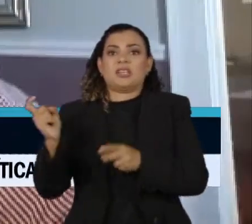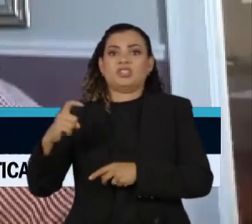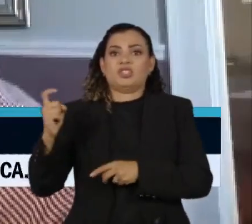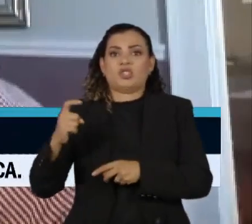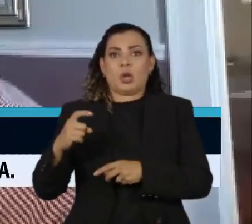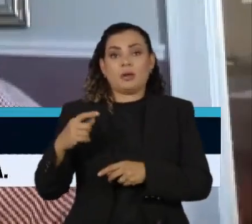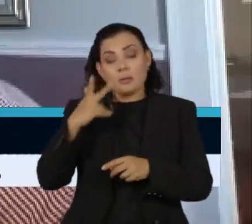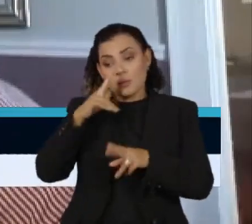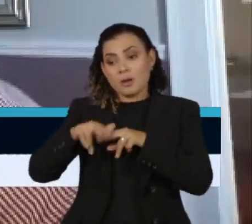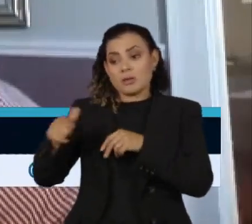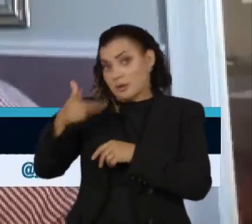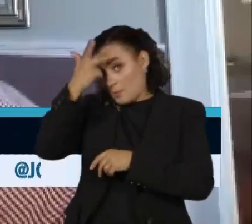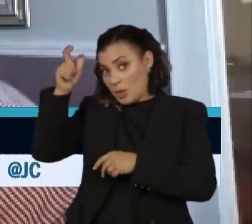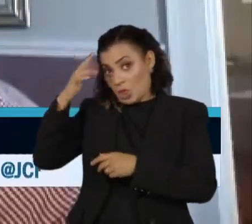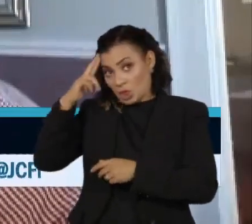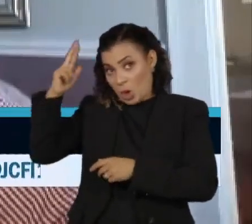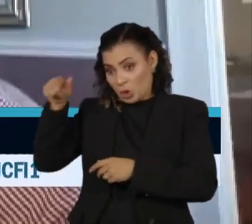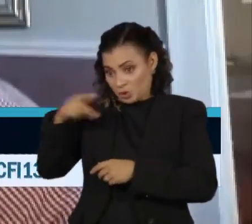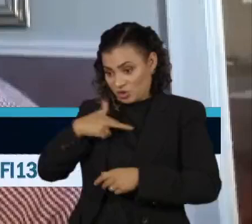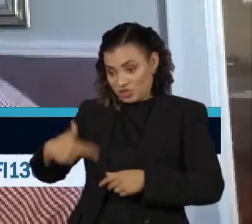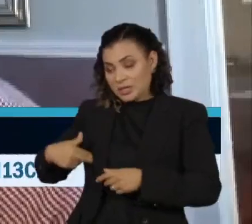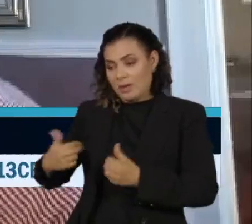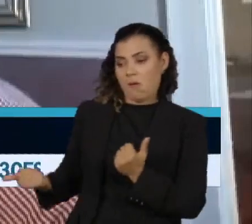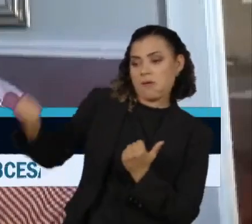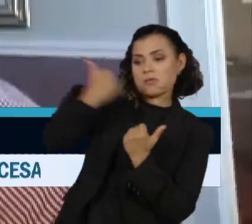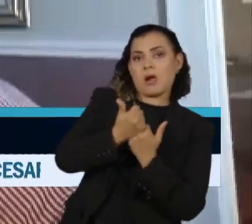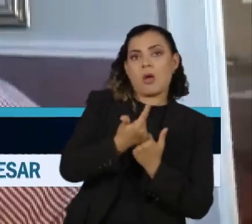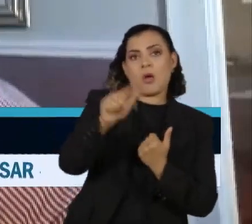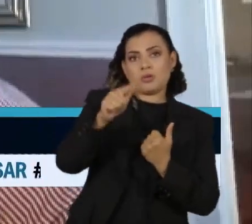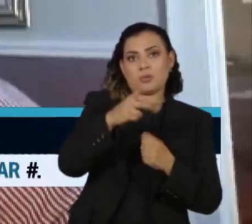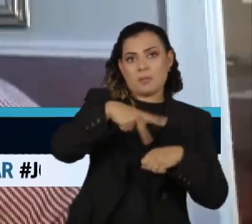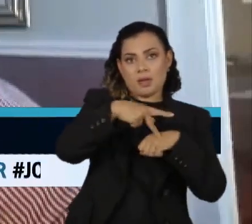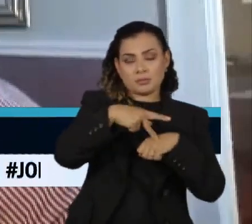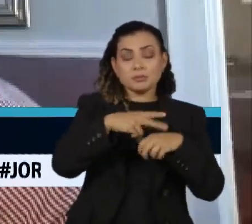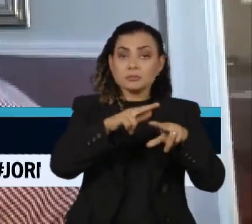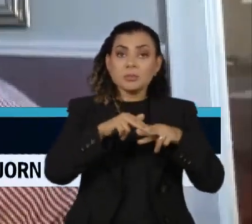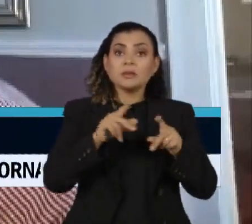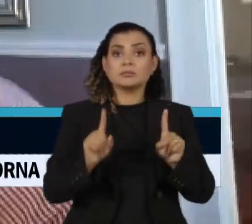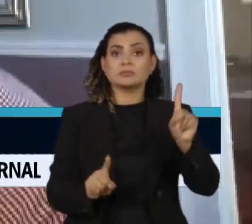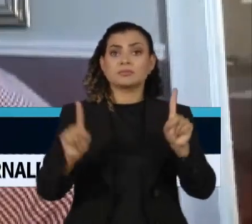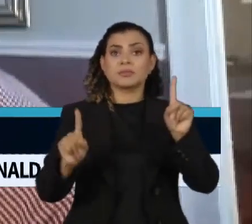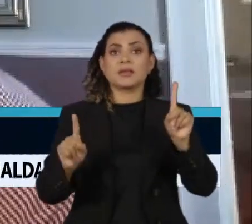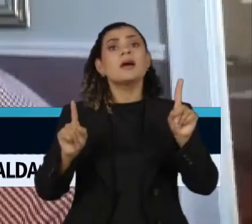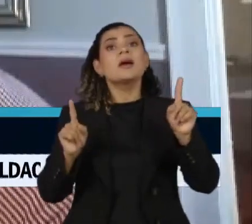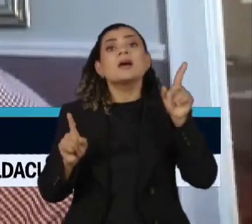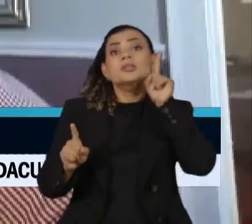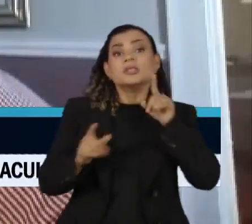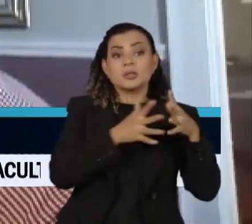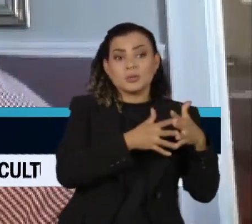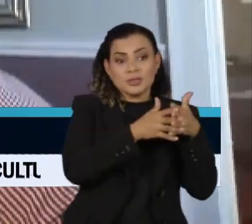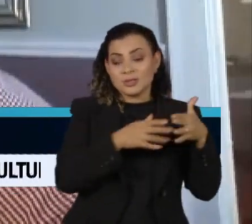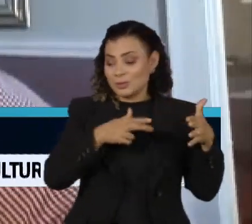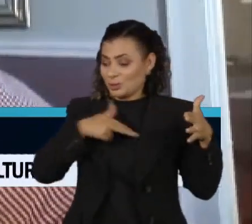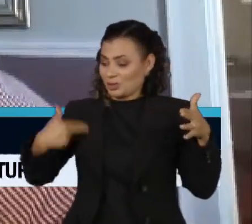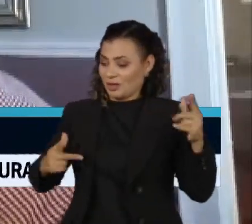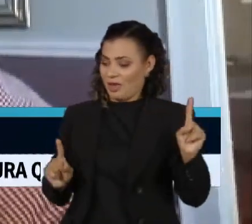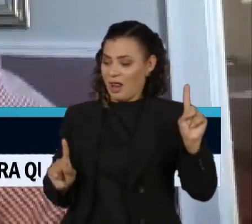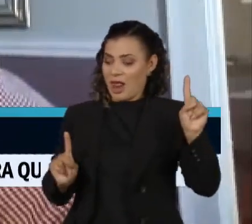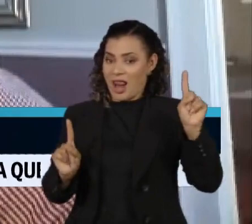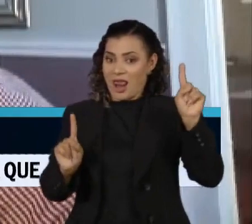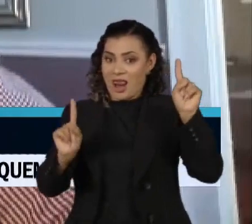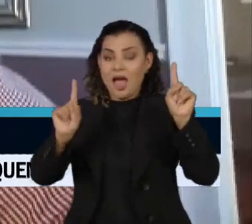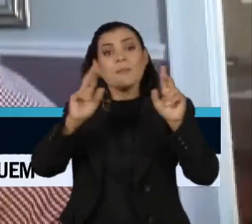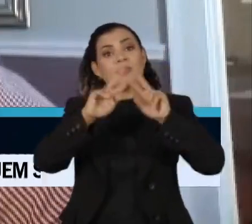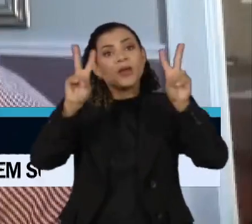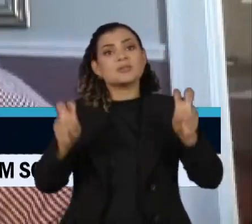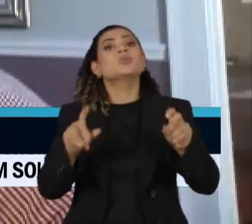TikTok ele é um aspecto dos diversos campos em que Estados Unidos e China estão competindo, né? Há poucos anos atrás, o nosso assunto